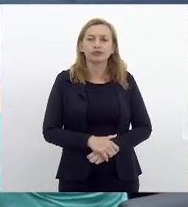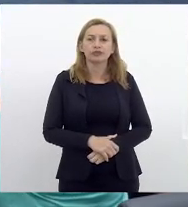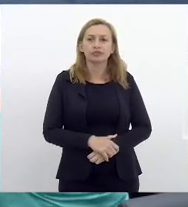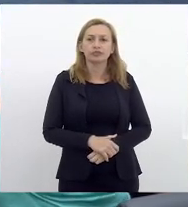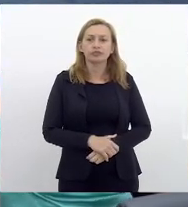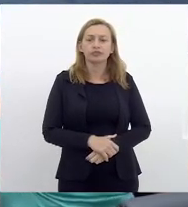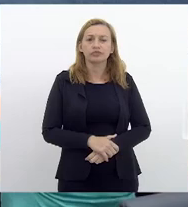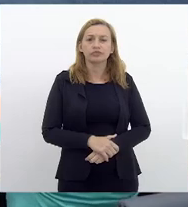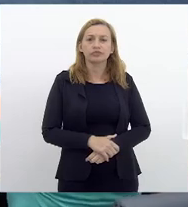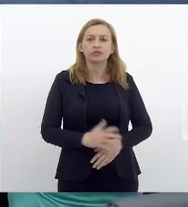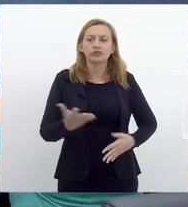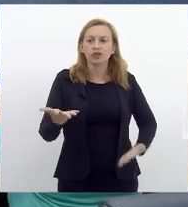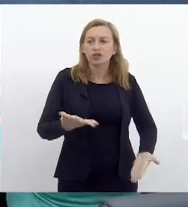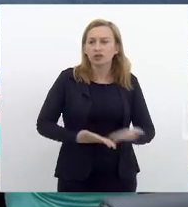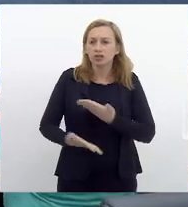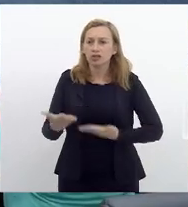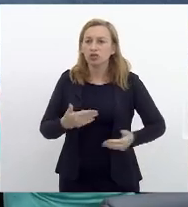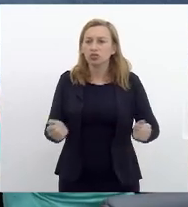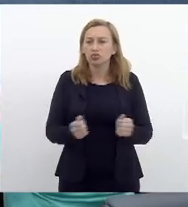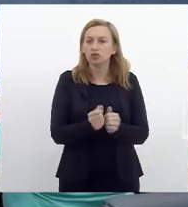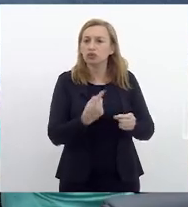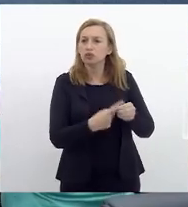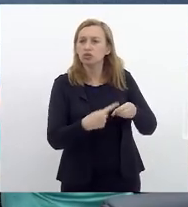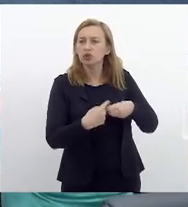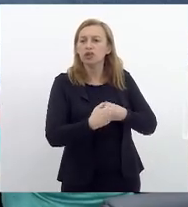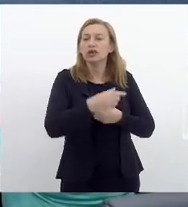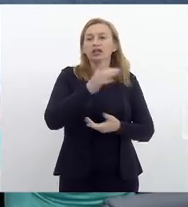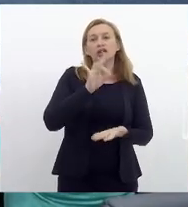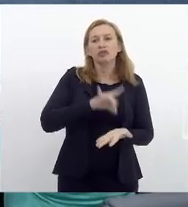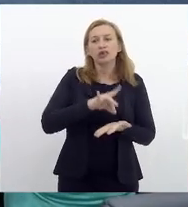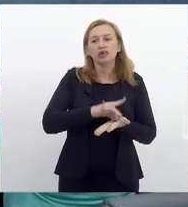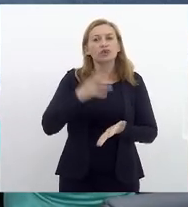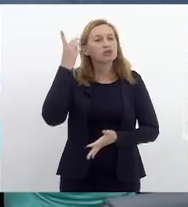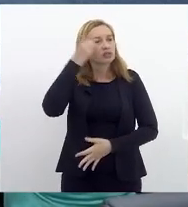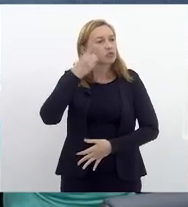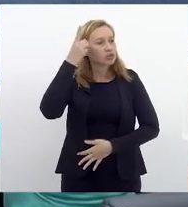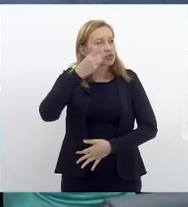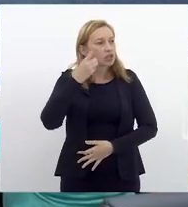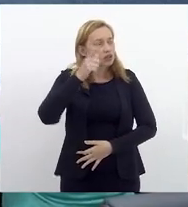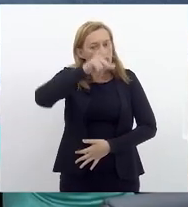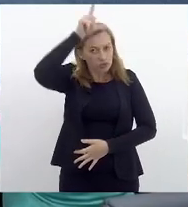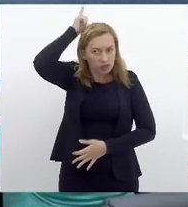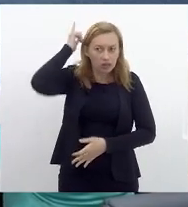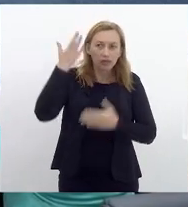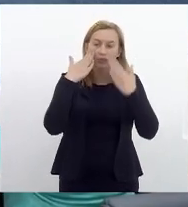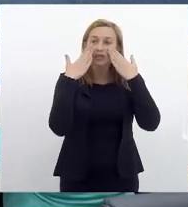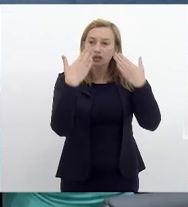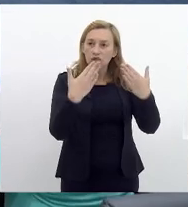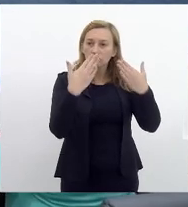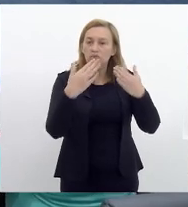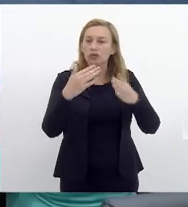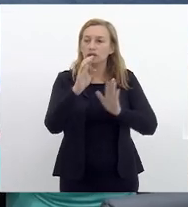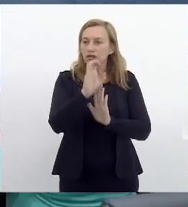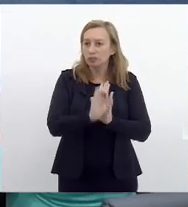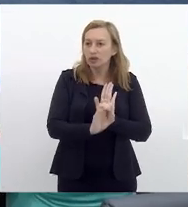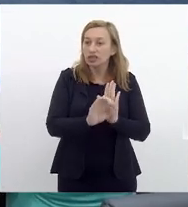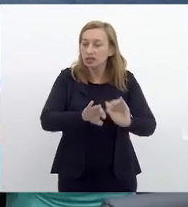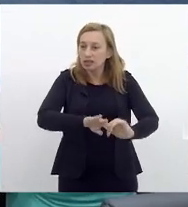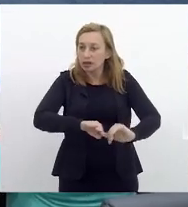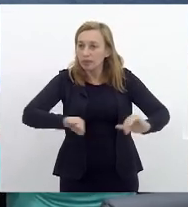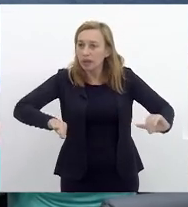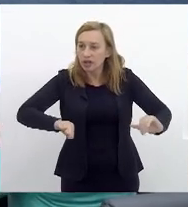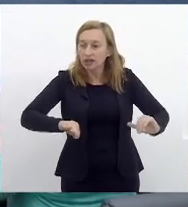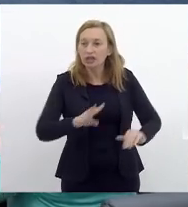parceria com os municípios. Então, na verdade, o deputado Luiz Paulo apresentou emendas separando